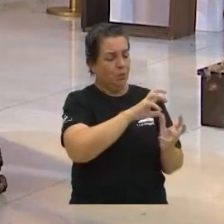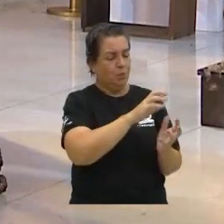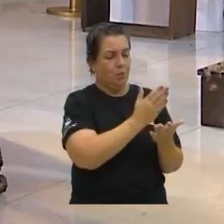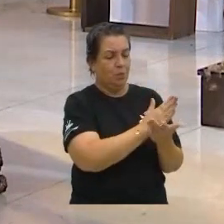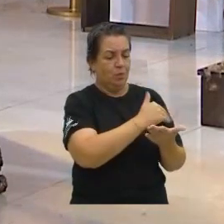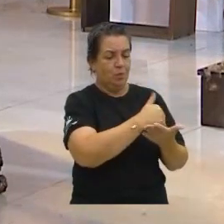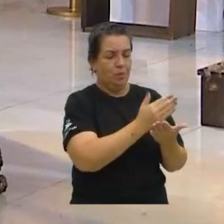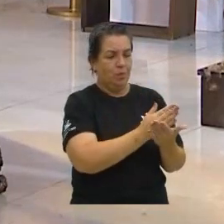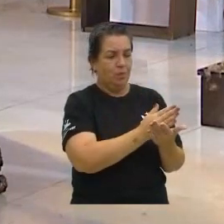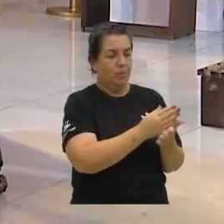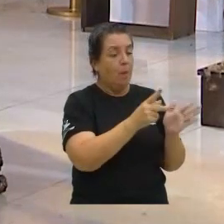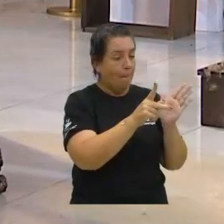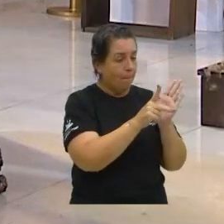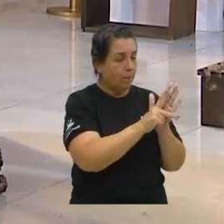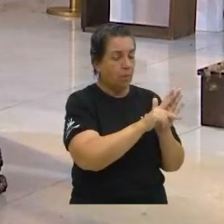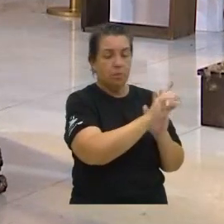si